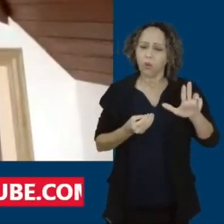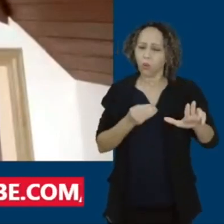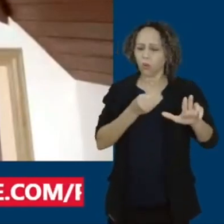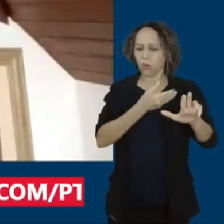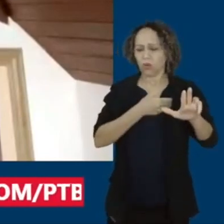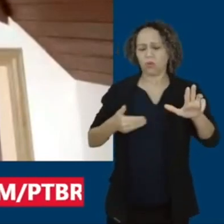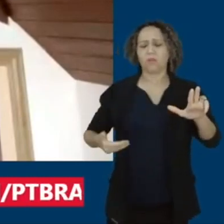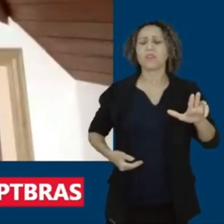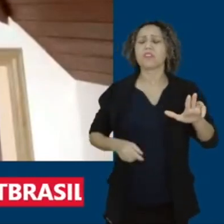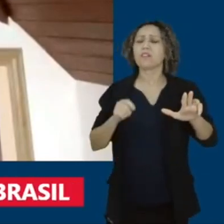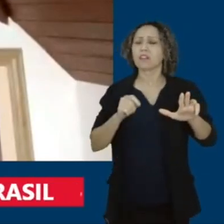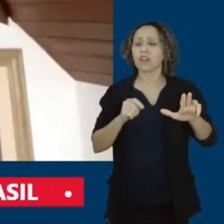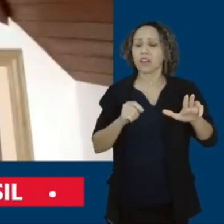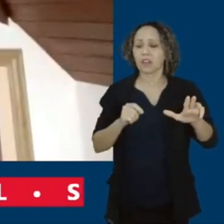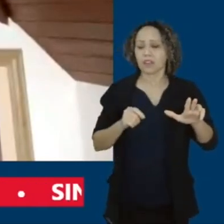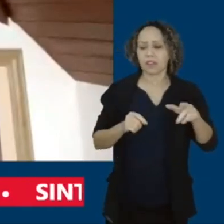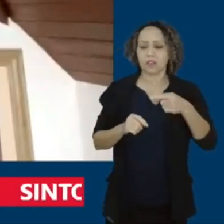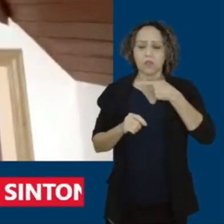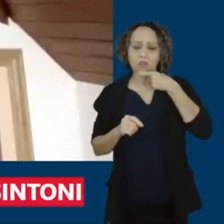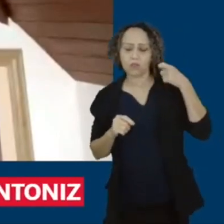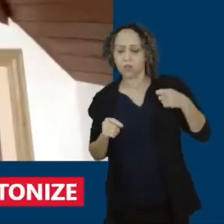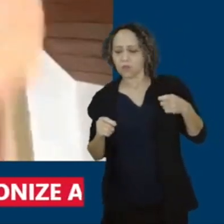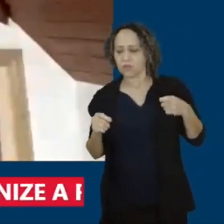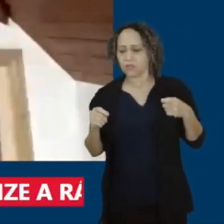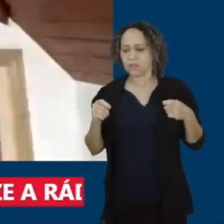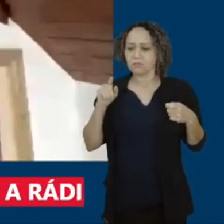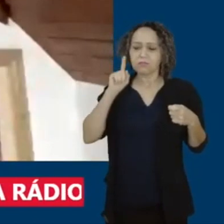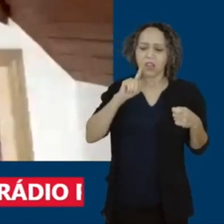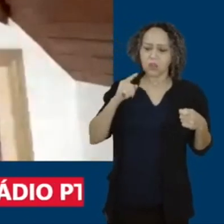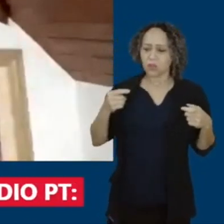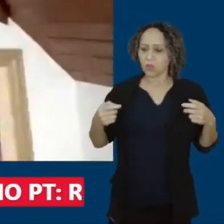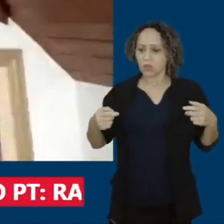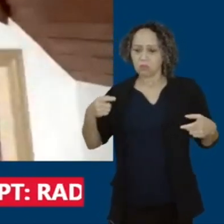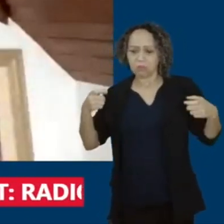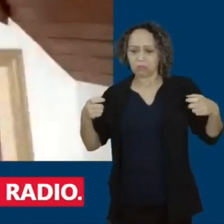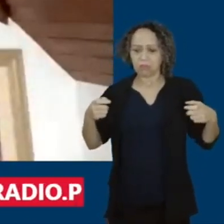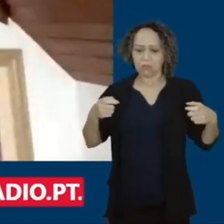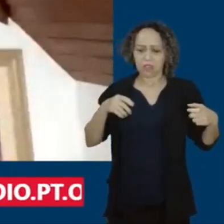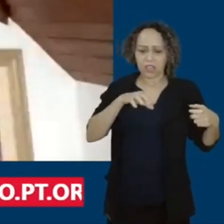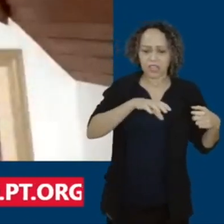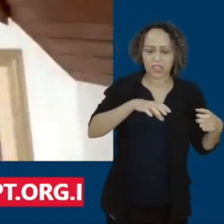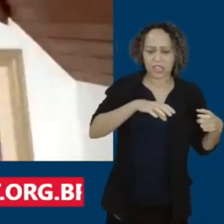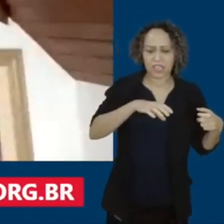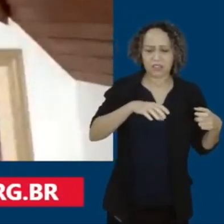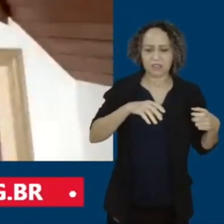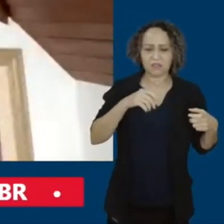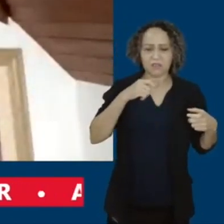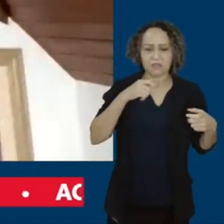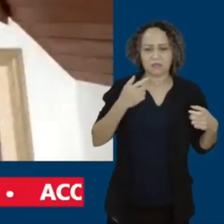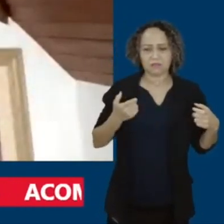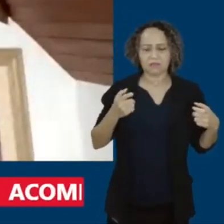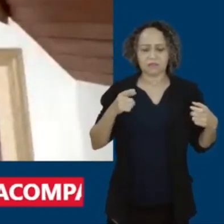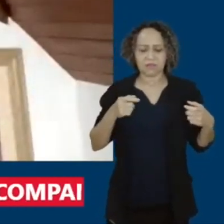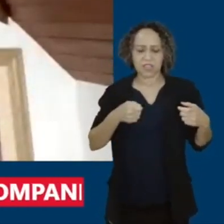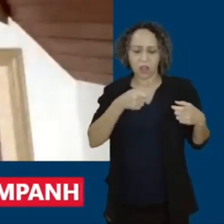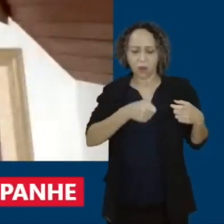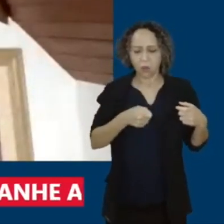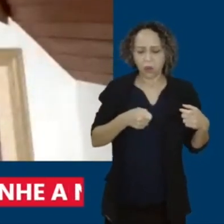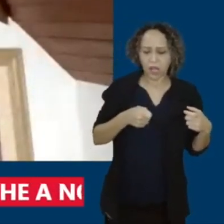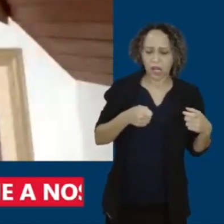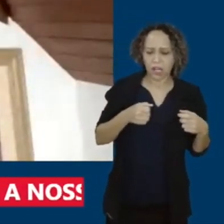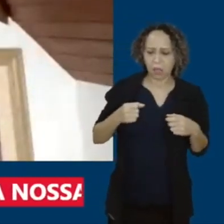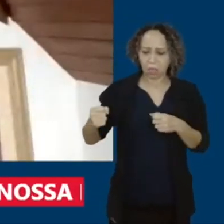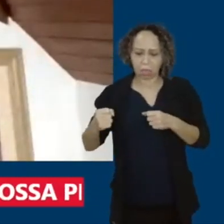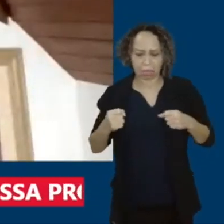com esse conflito entre a Rússia e os Estados Unidos, onde a Ucrânia é uma massa de manobra. O sistema está em jogo. Está